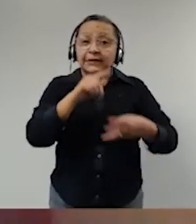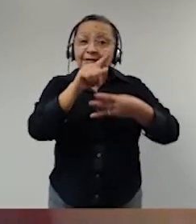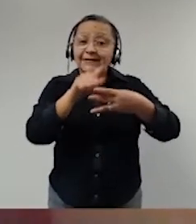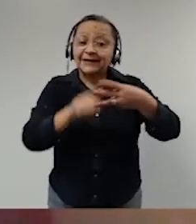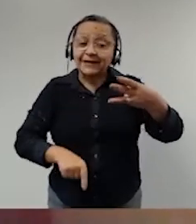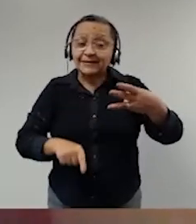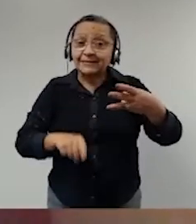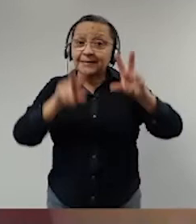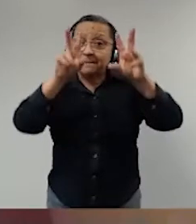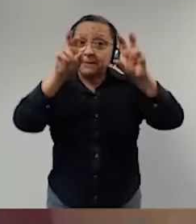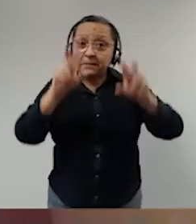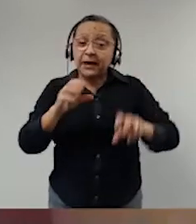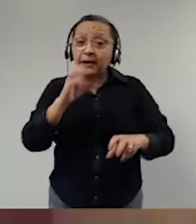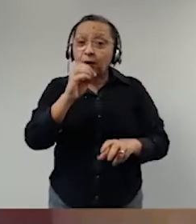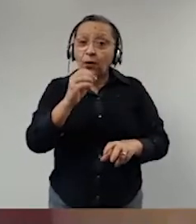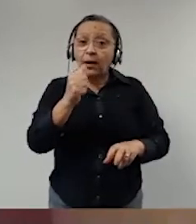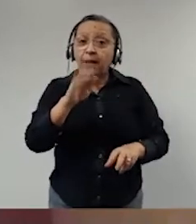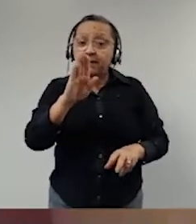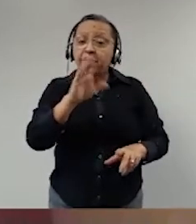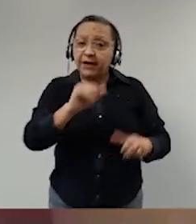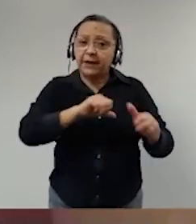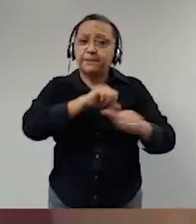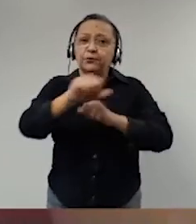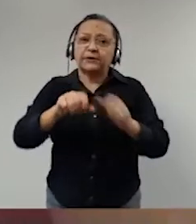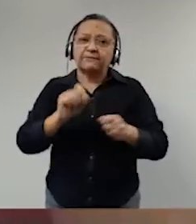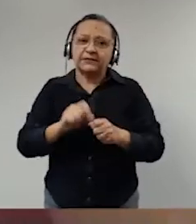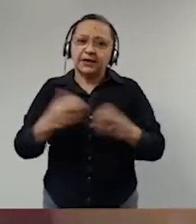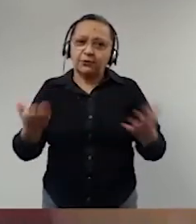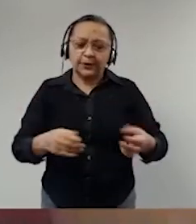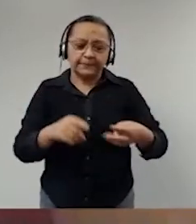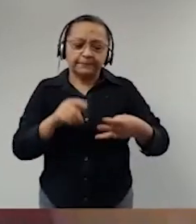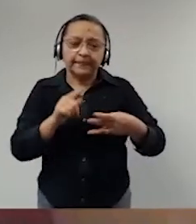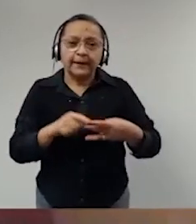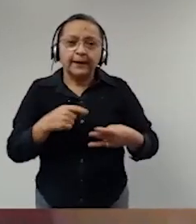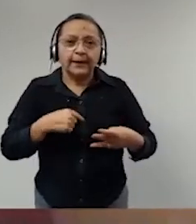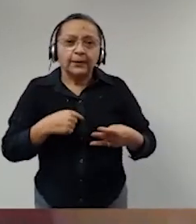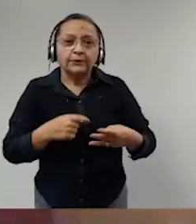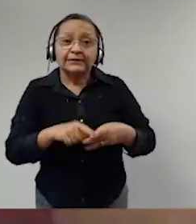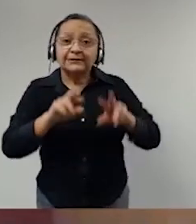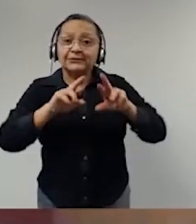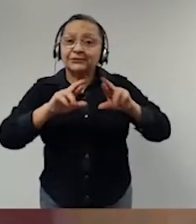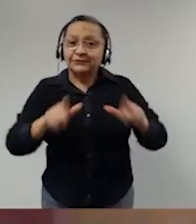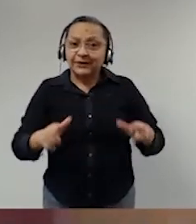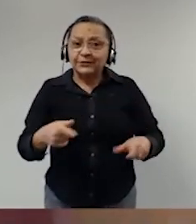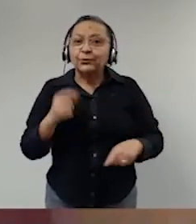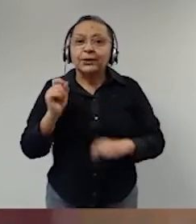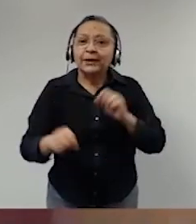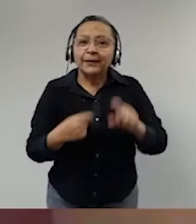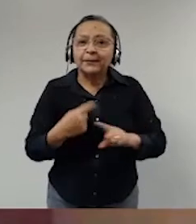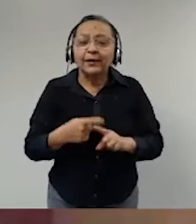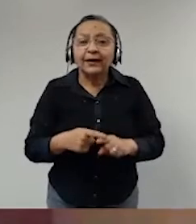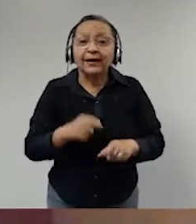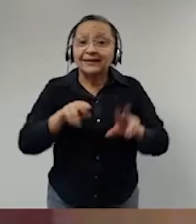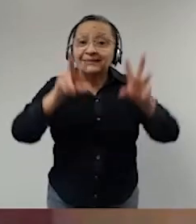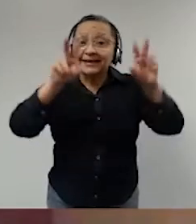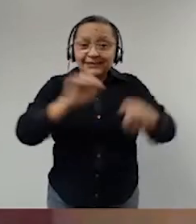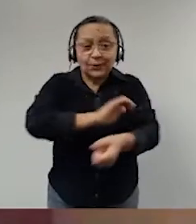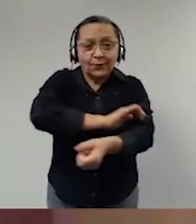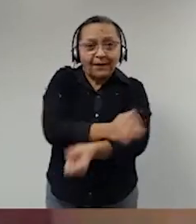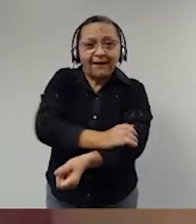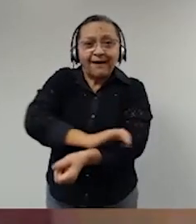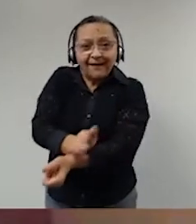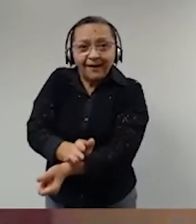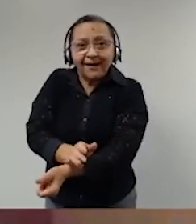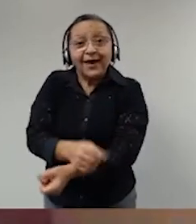ter que tratar de uma maneira diferente do que ela vem tratando nos últimos tempos. Eu estou falando diferentemente porque a questão racial